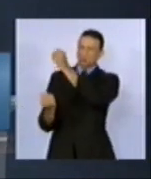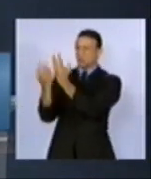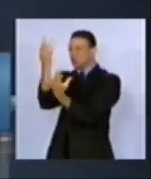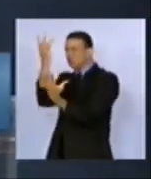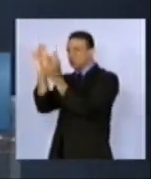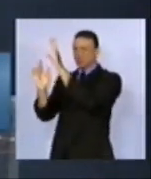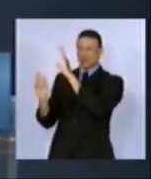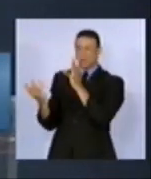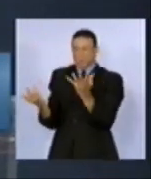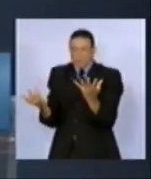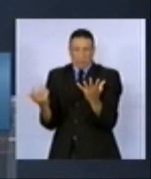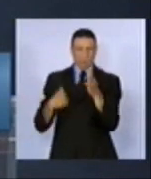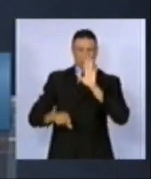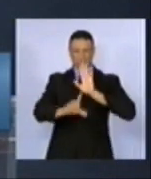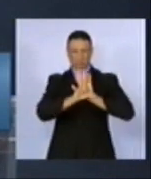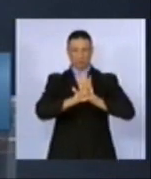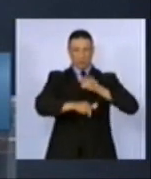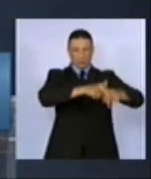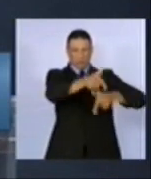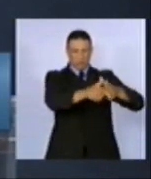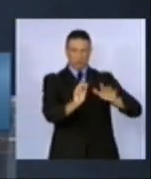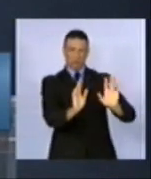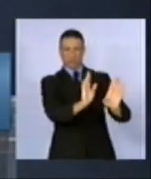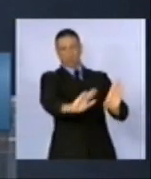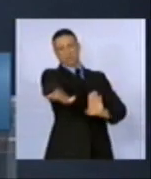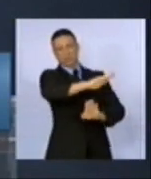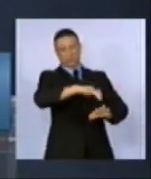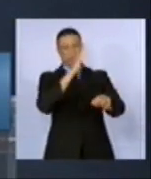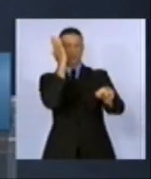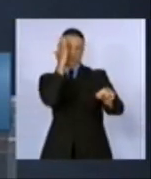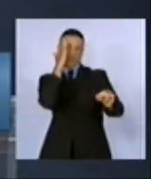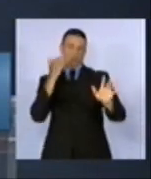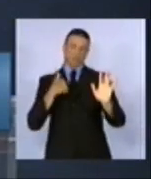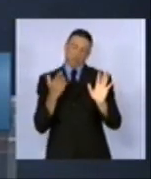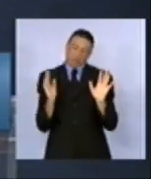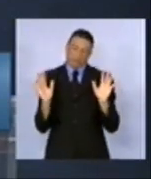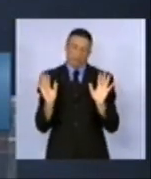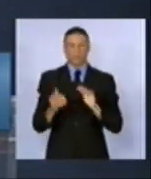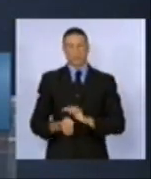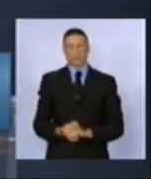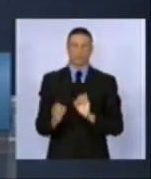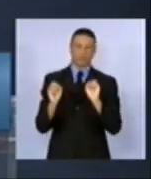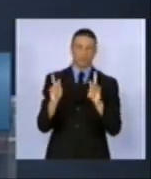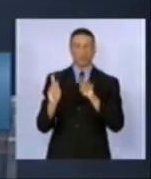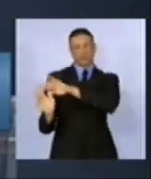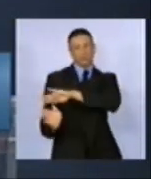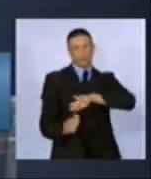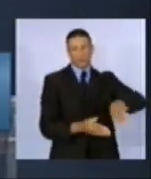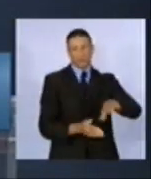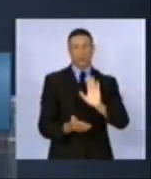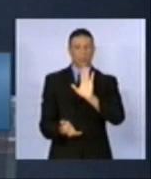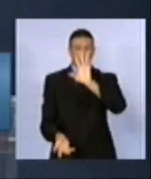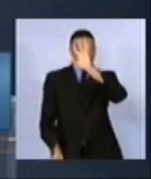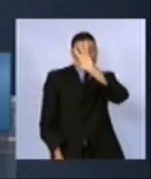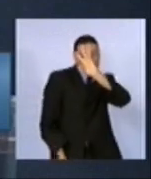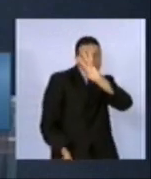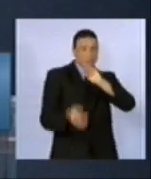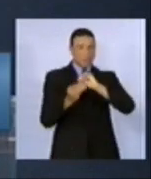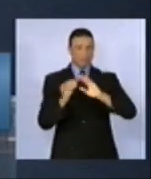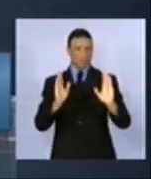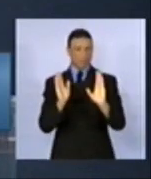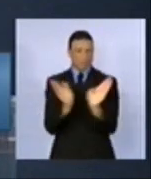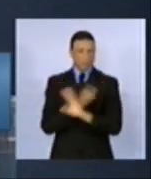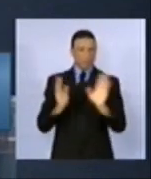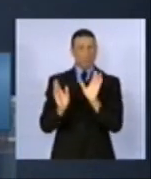direitos trabalhistas etc ah próximo ou não eu tenho para fazer isso né Ok bom rapidamente sobre